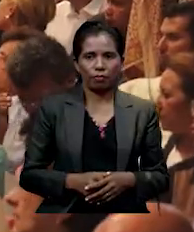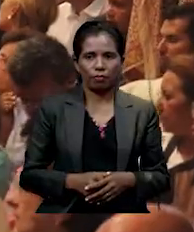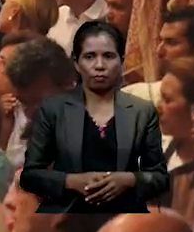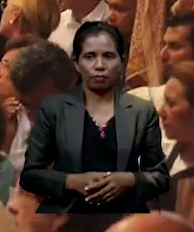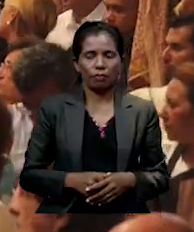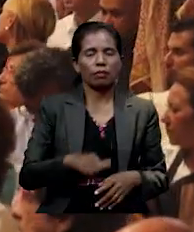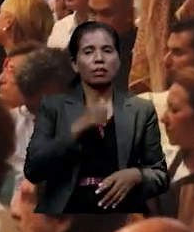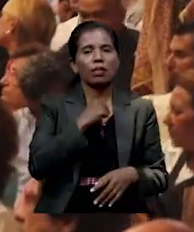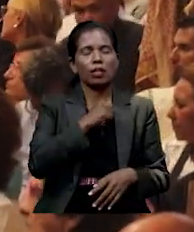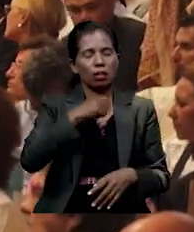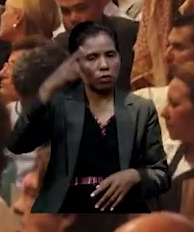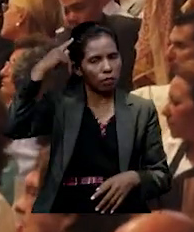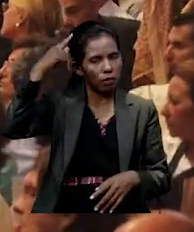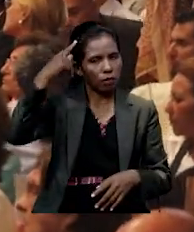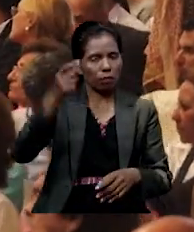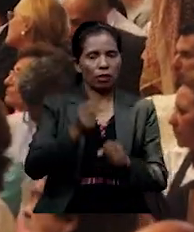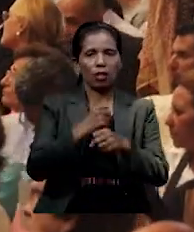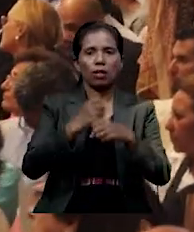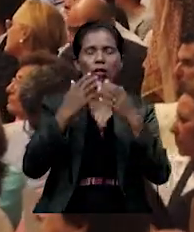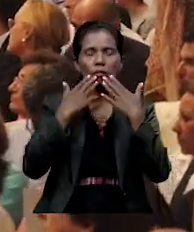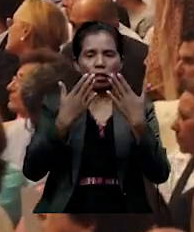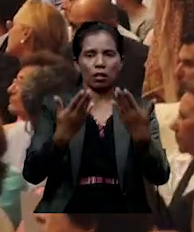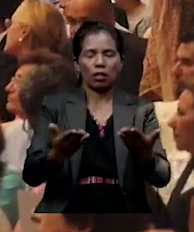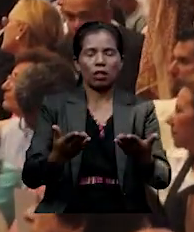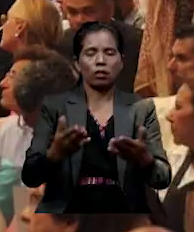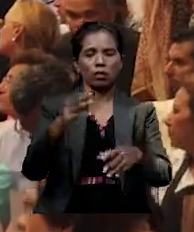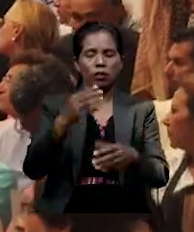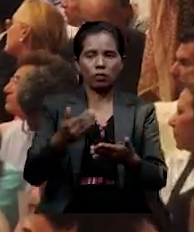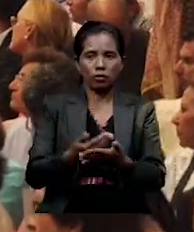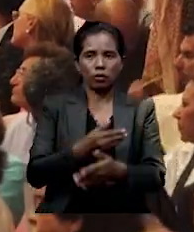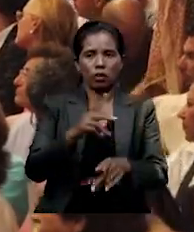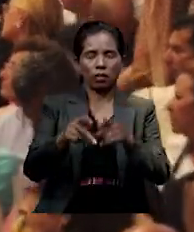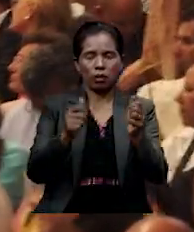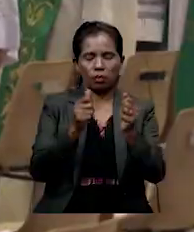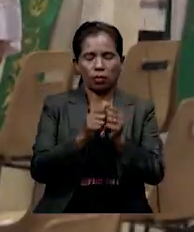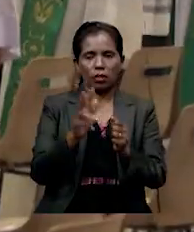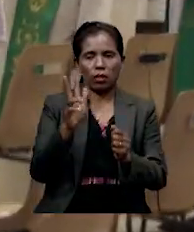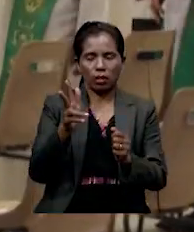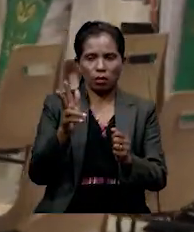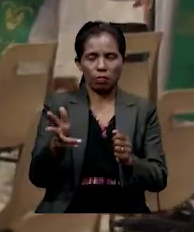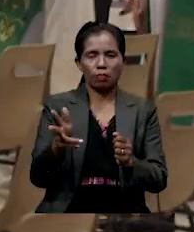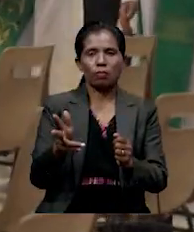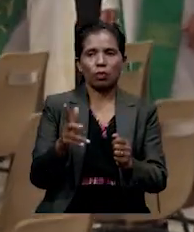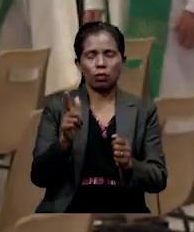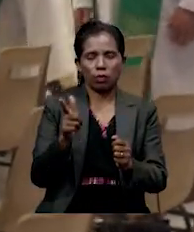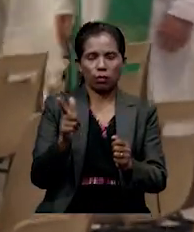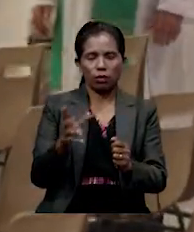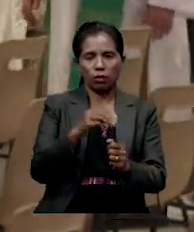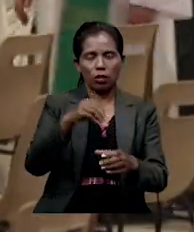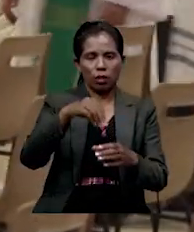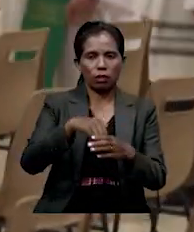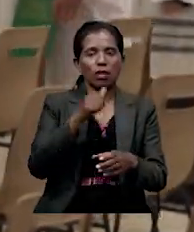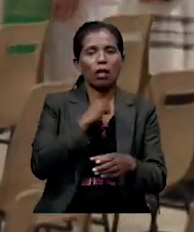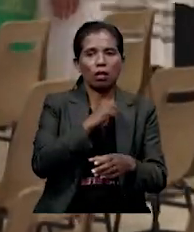Amo Papa Francisco celebra missa agradecimento para Cardeal na Ruanolo, inclui Cardeal Fon Timor-Leste, Virgílio do Carmo da Silva SDB